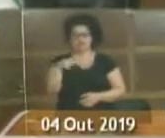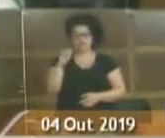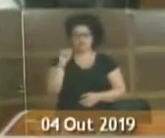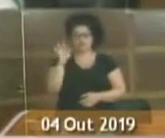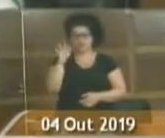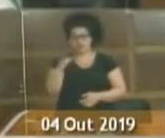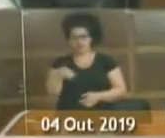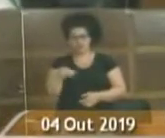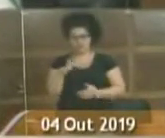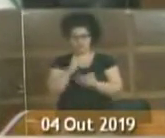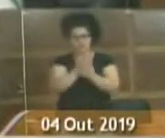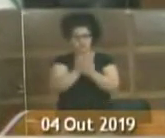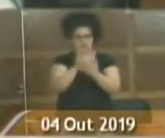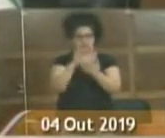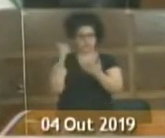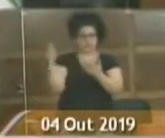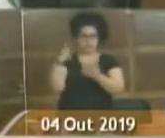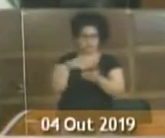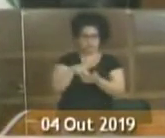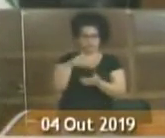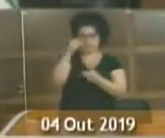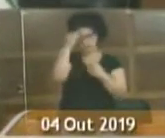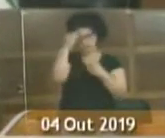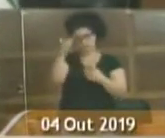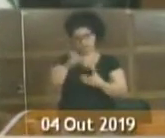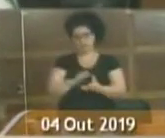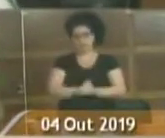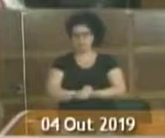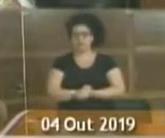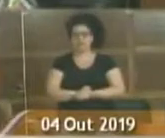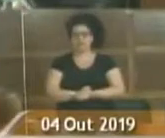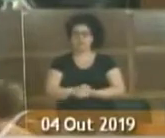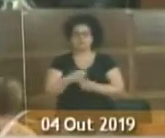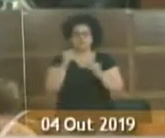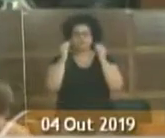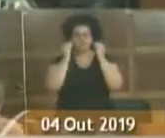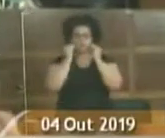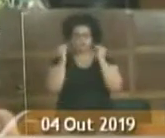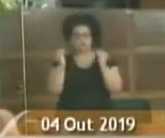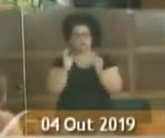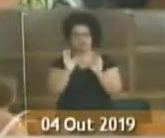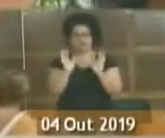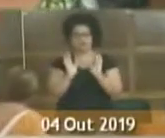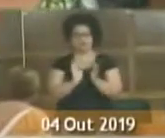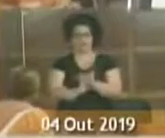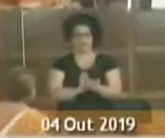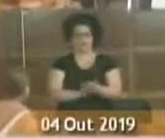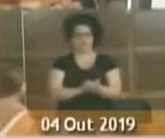E a outros assessores que estiverem aqui também. Muito obrigada, tá? Um beijo para vocês.